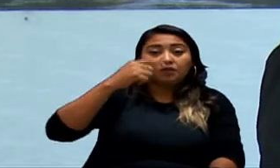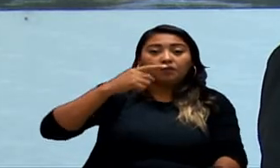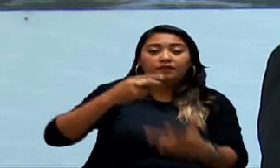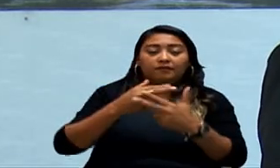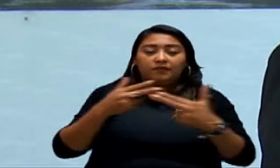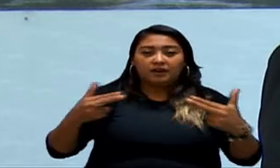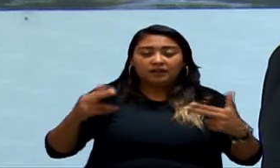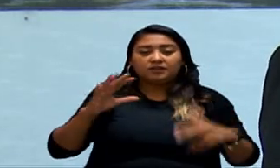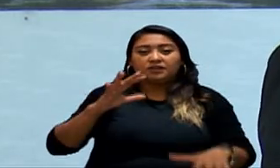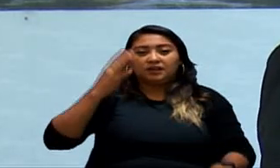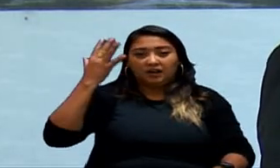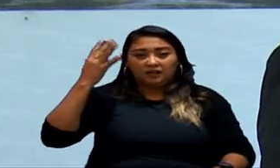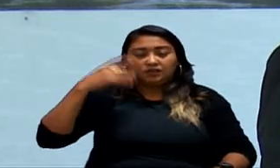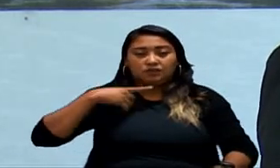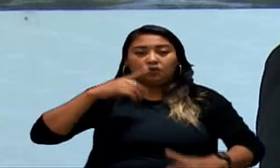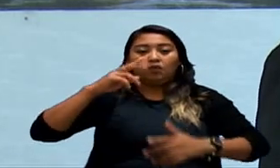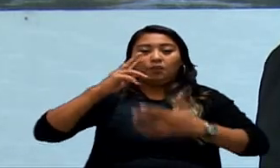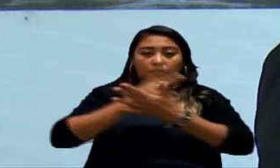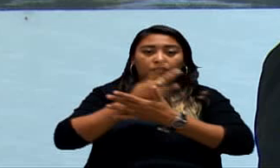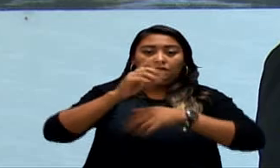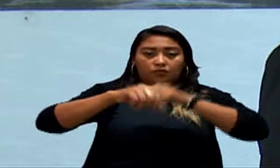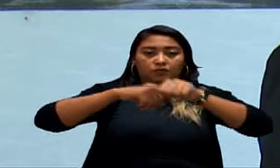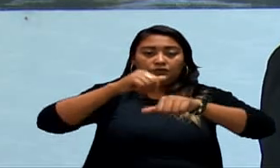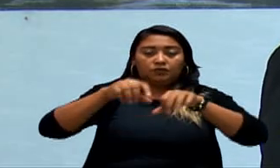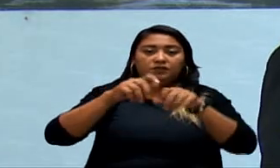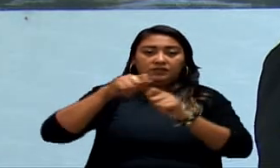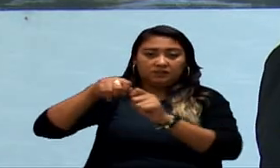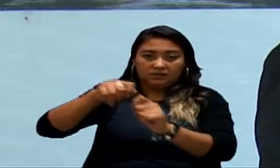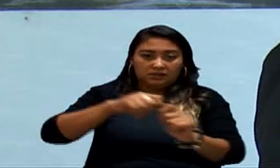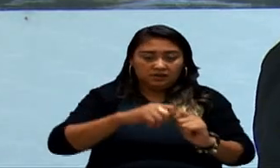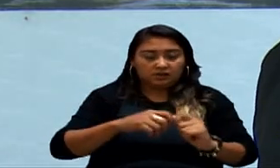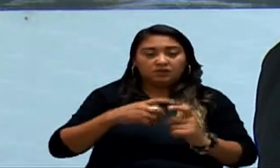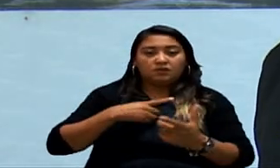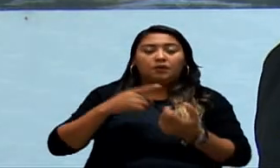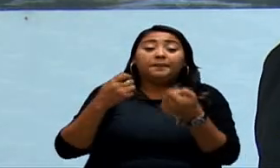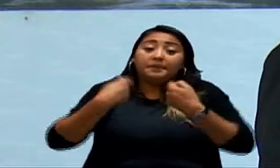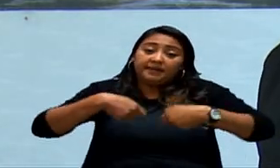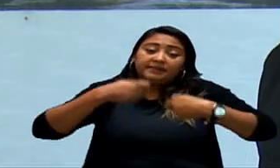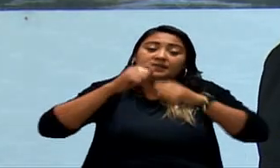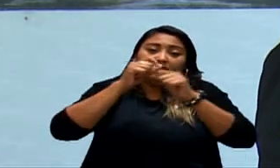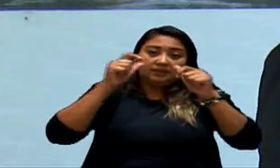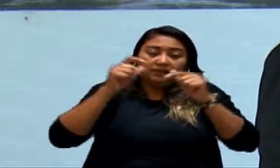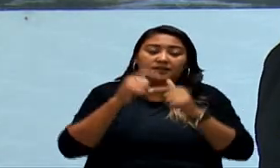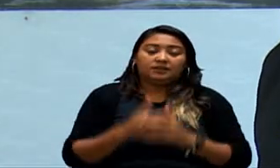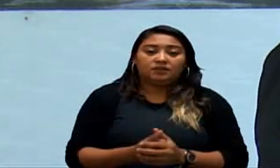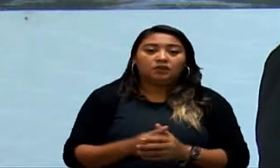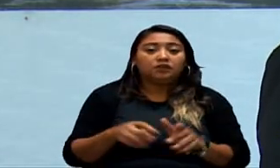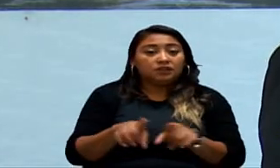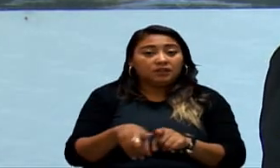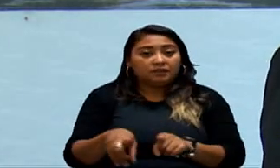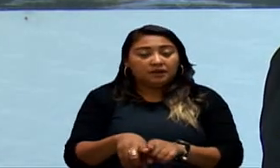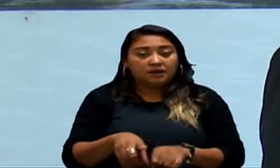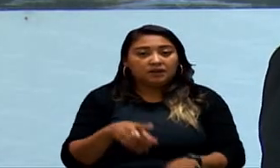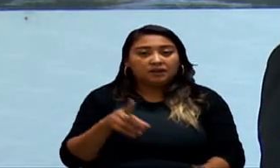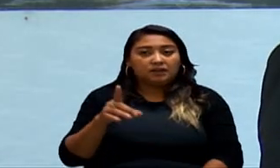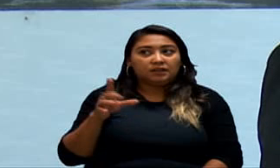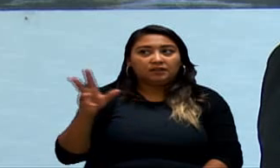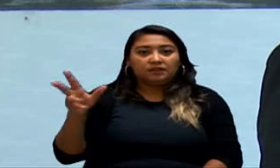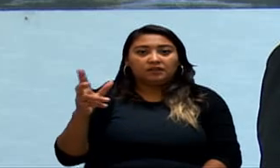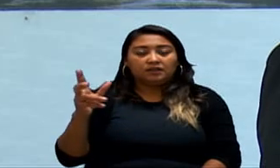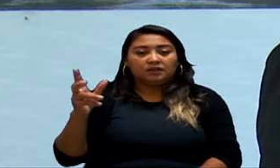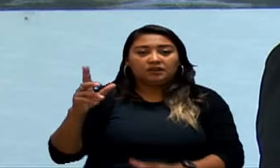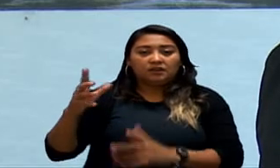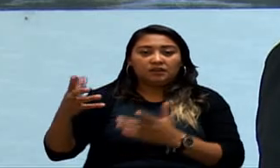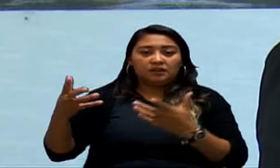vários casos acabaram sendo corrigidos, feitos de uma outra forma. A gente tem que estar atento com relação a isso. Até com uma o senhor vai fazer o